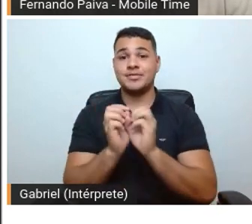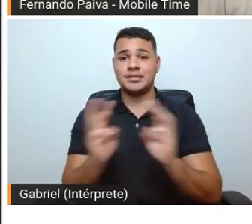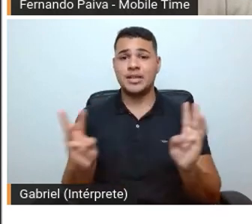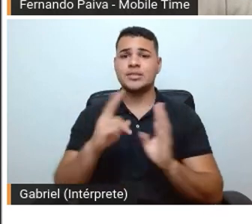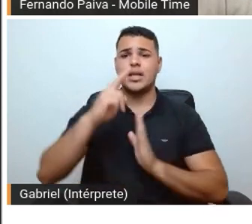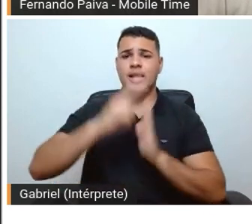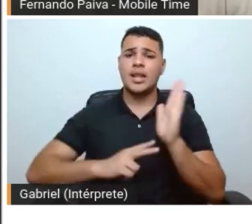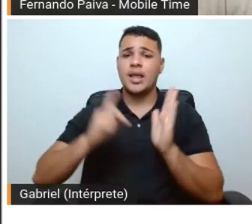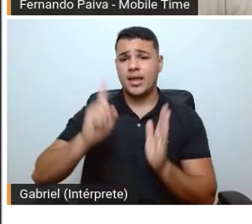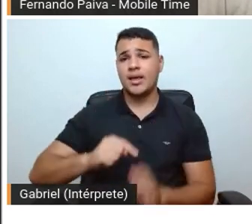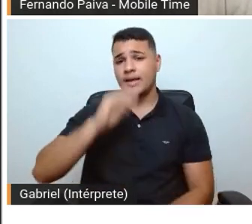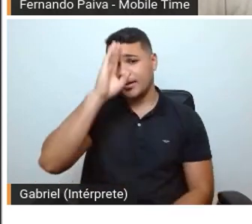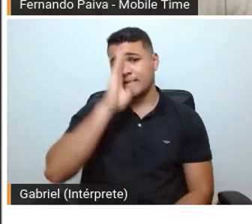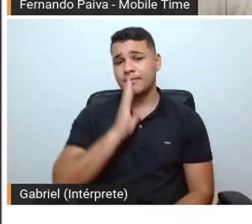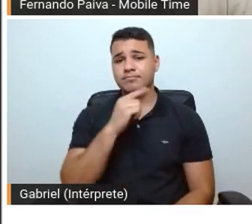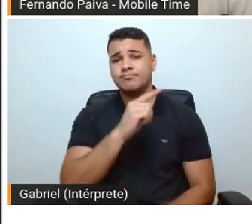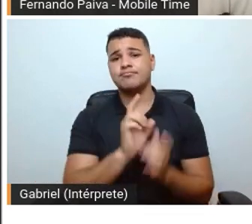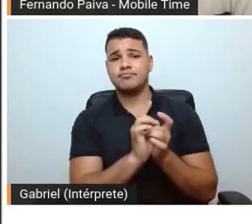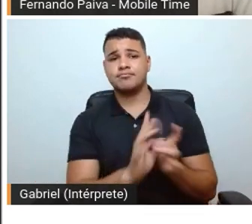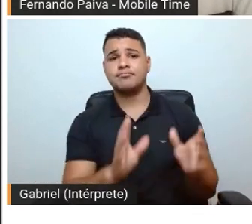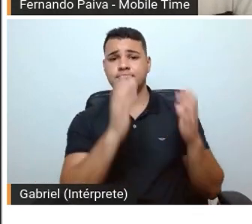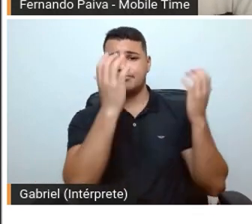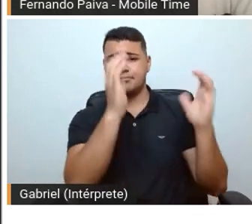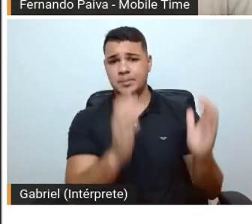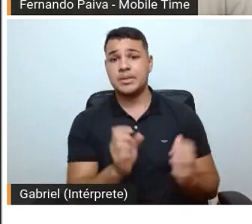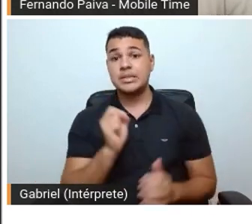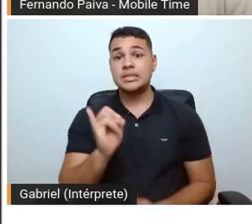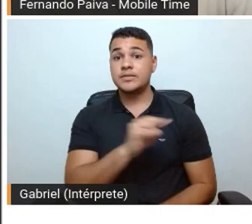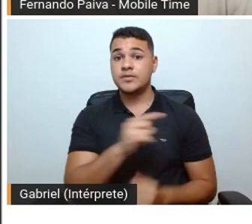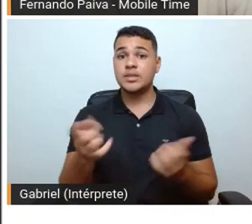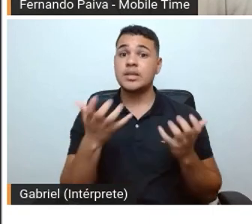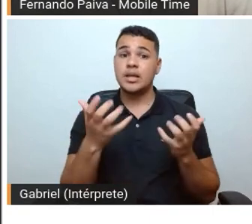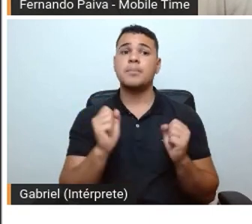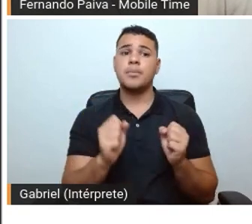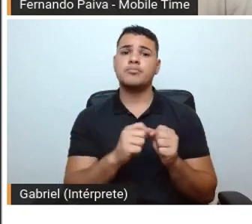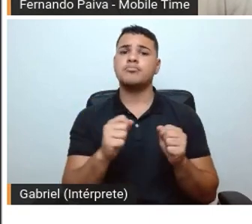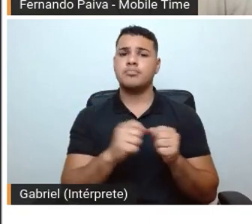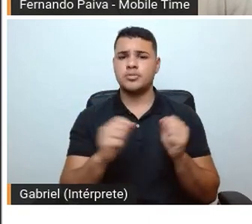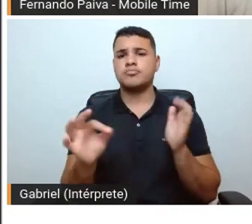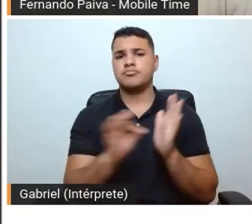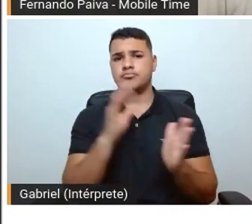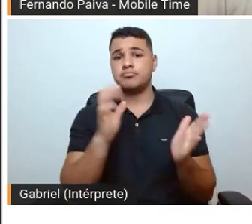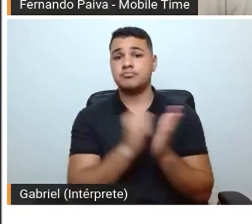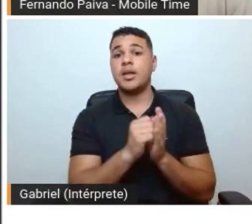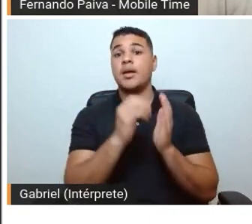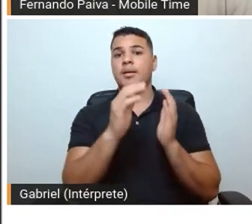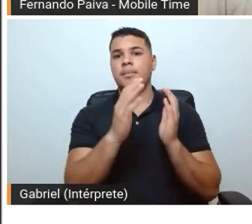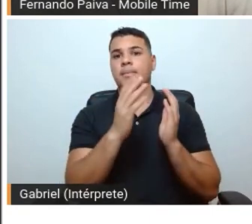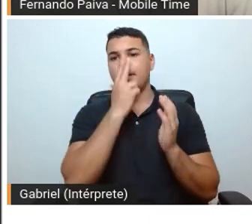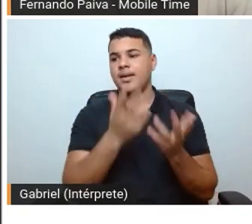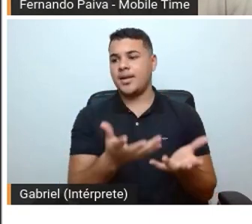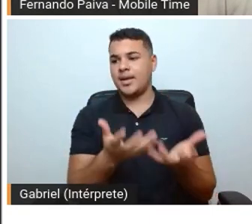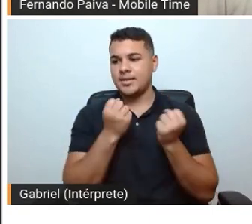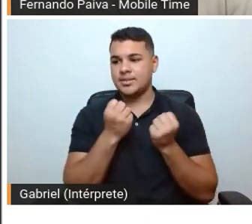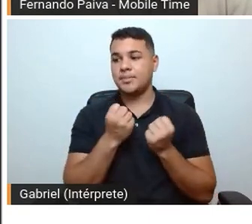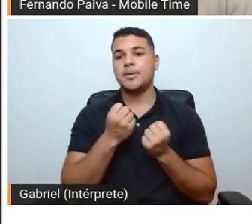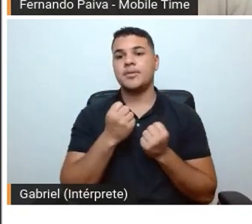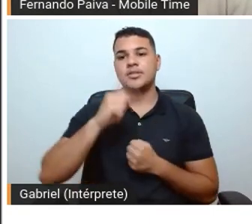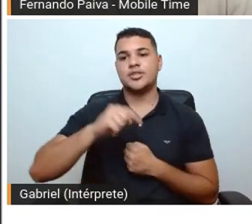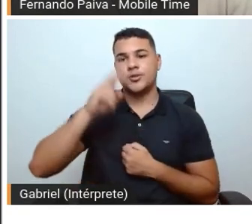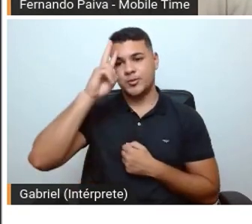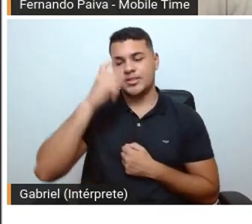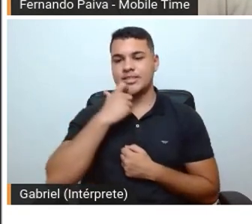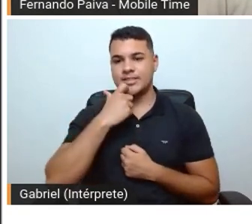Leia de graça tá lá disponível se quiser assim o nosso objeto é de graça também para receber as notícias de segunda a sexta